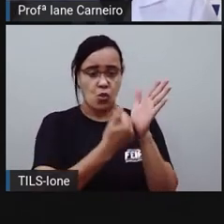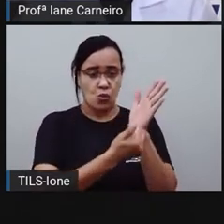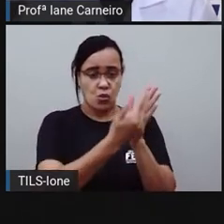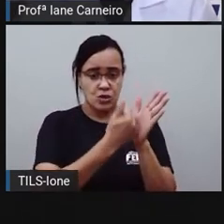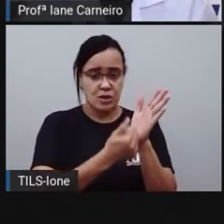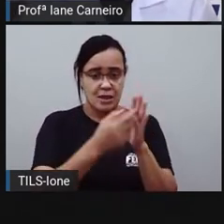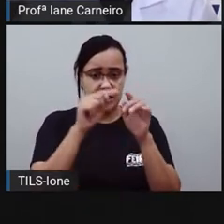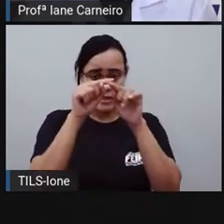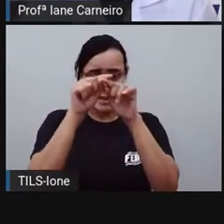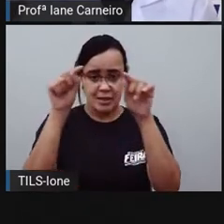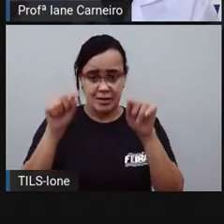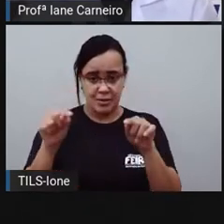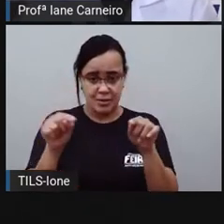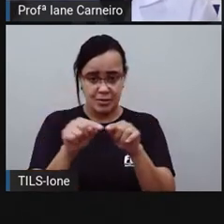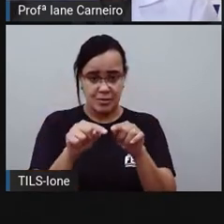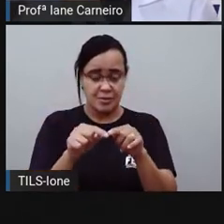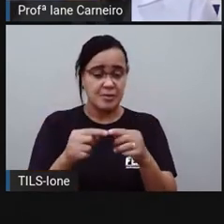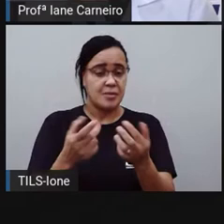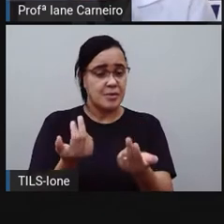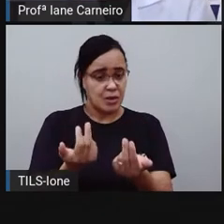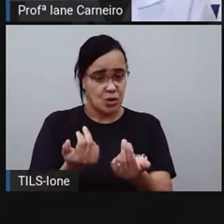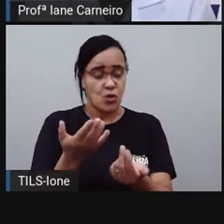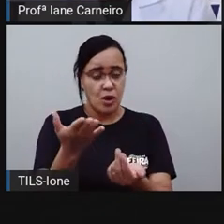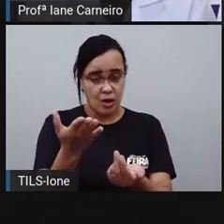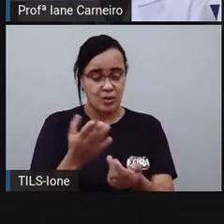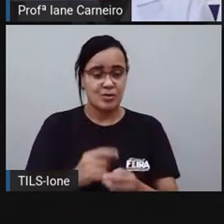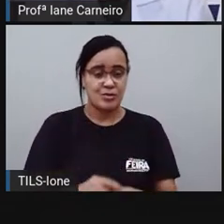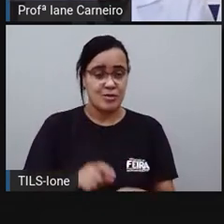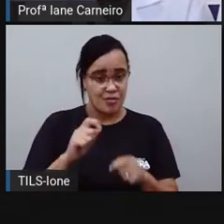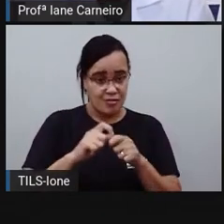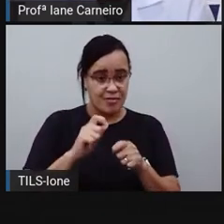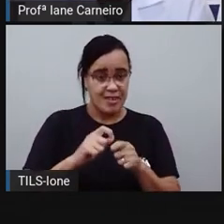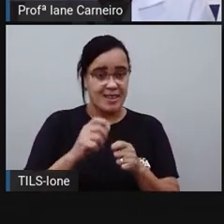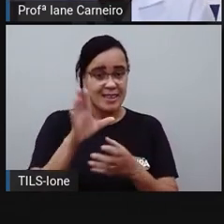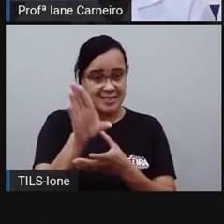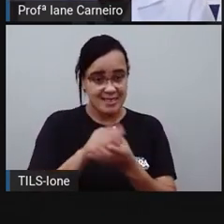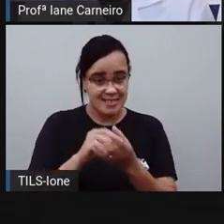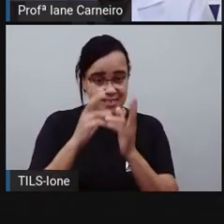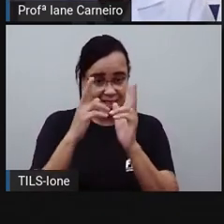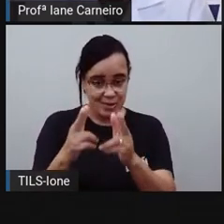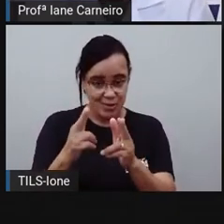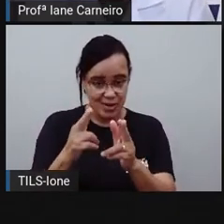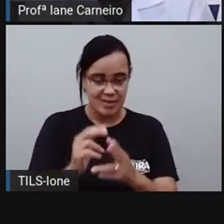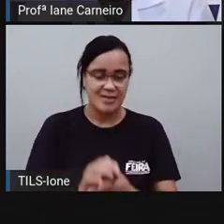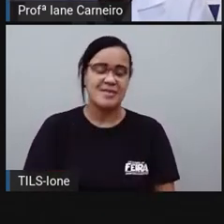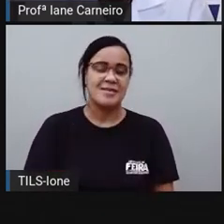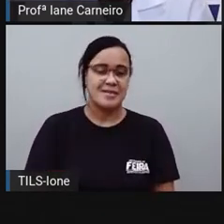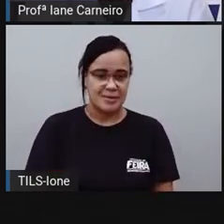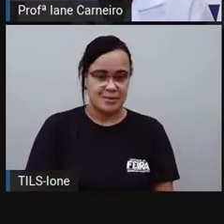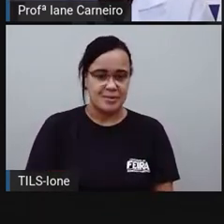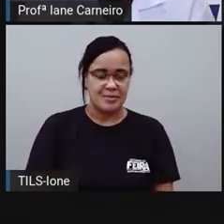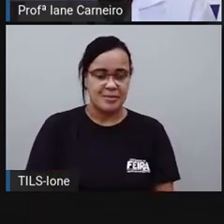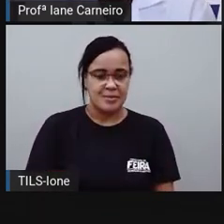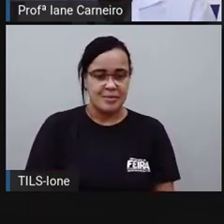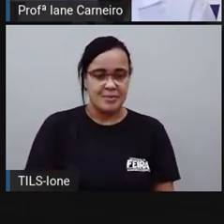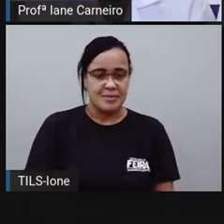dessa forma? Se fez, tá legal. Agora, a Pro quer que você